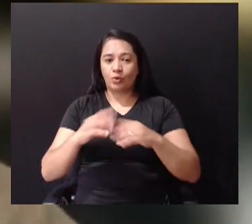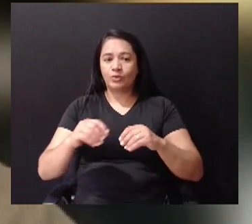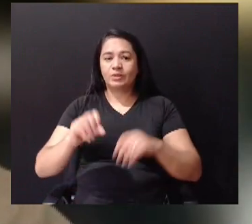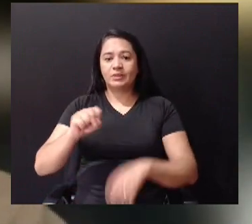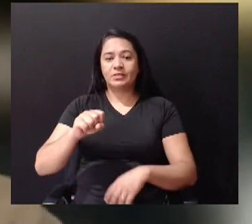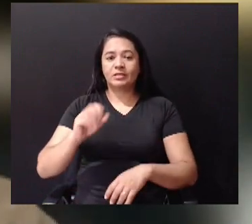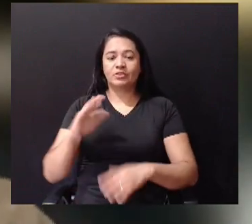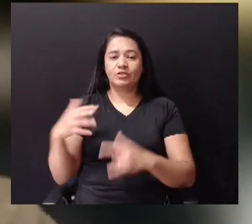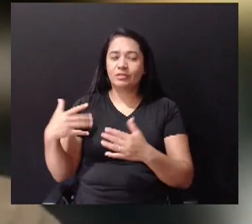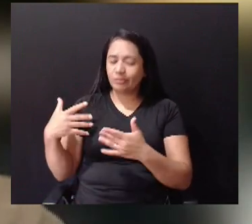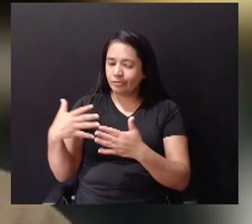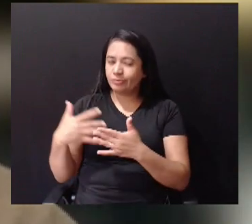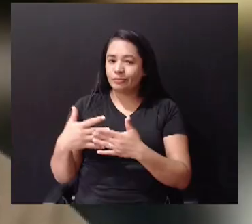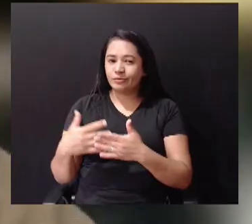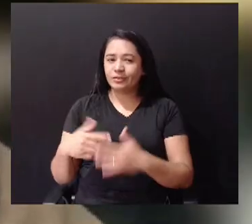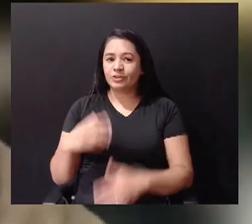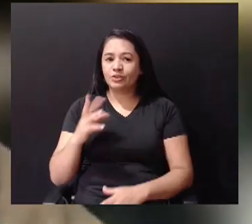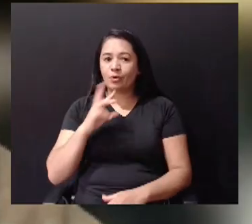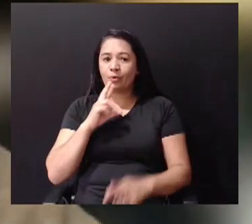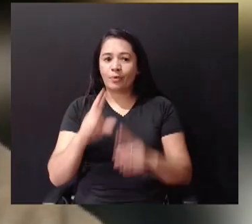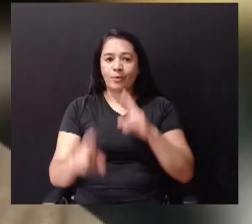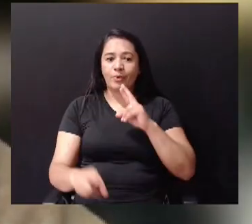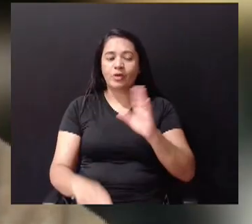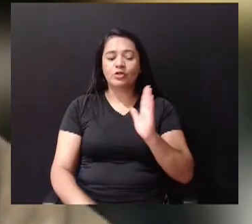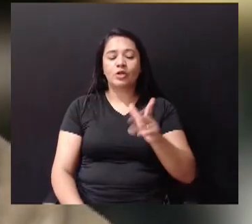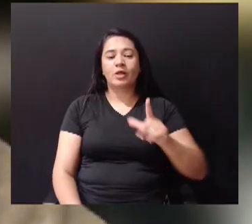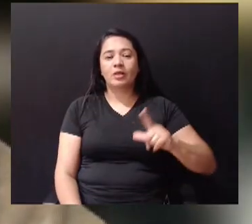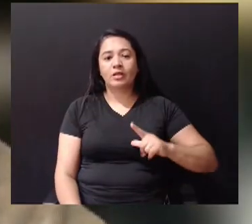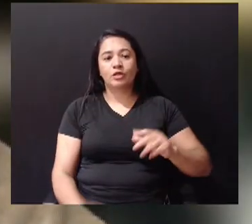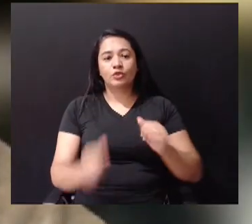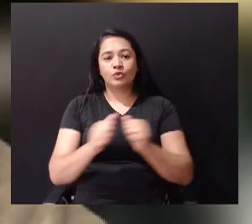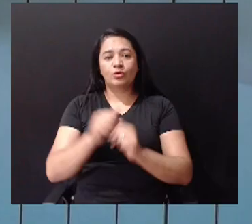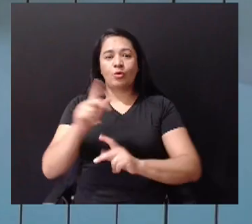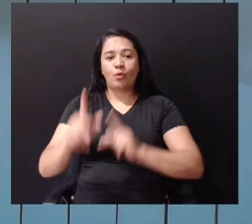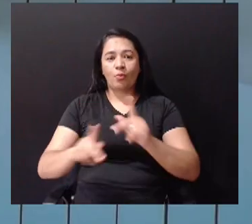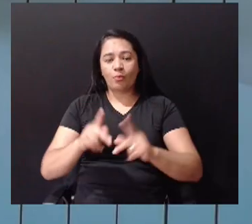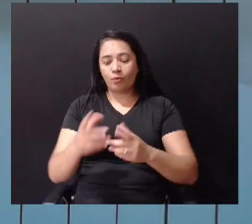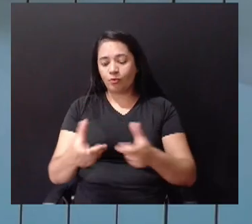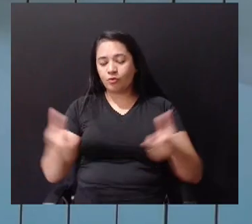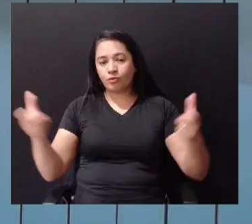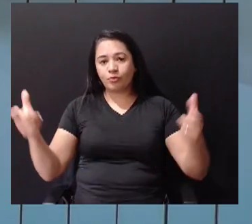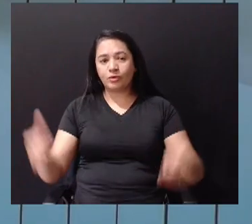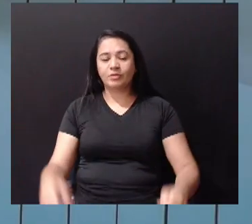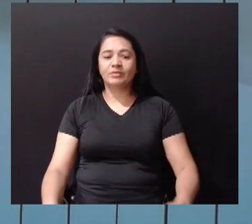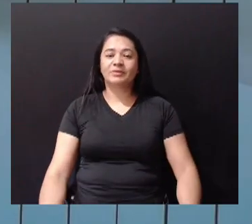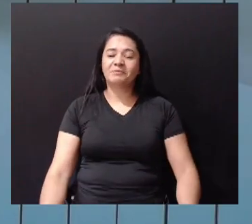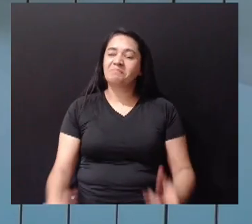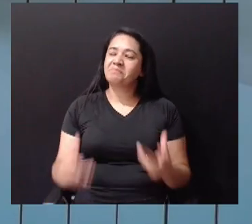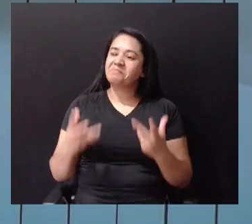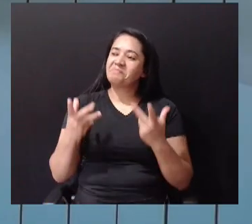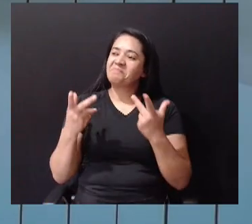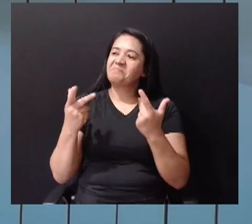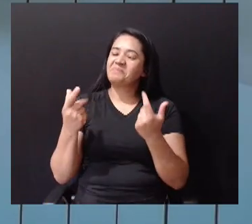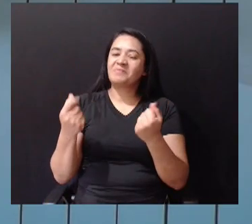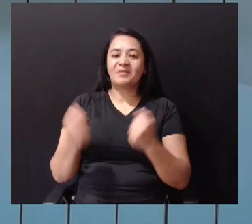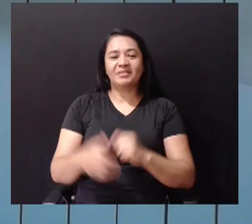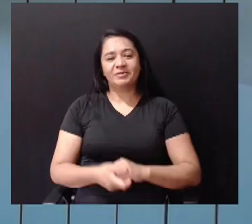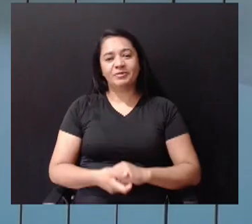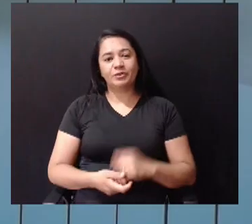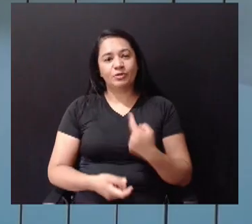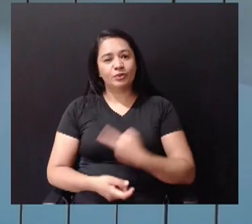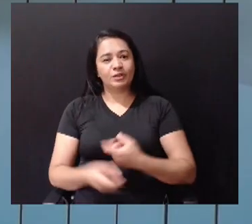gente tem esses resultados aí com uma população bastante grande. Extraordinário, extraordinário. Quando a gente fala sobre